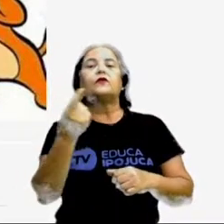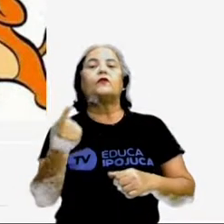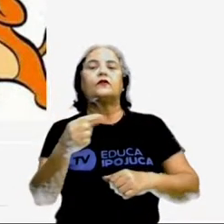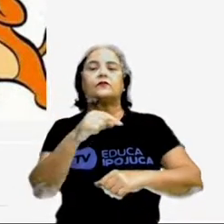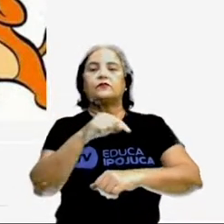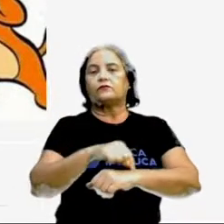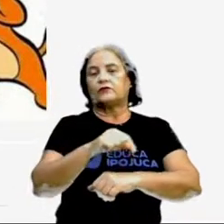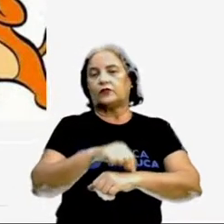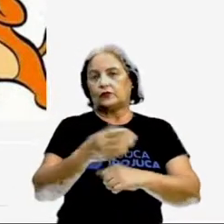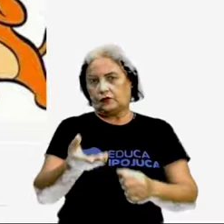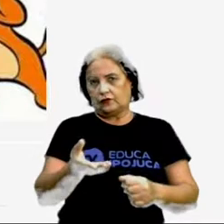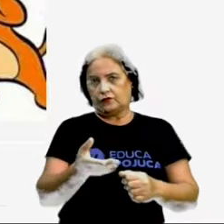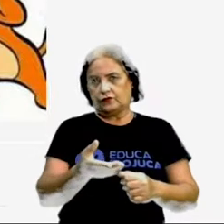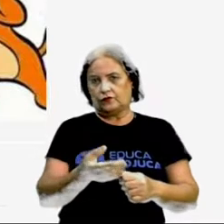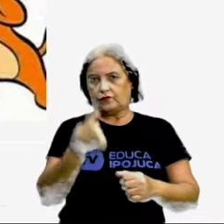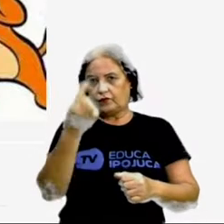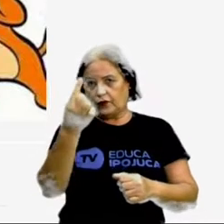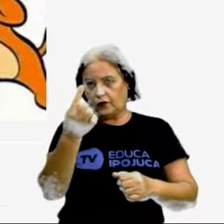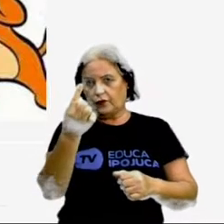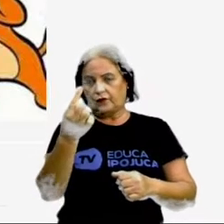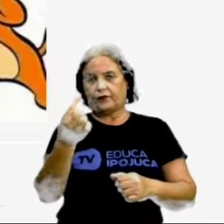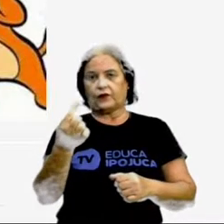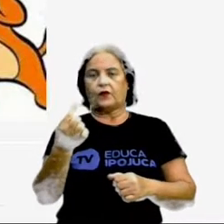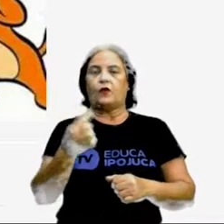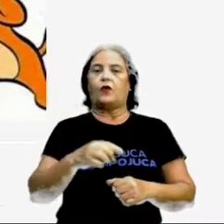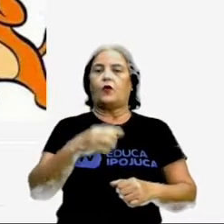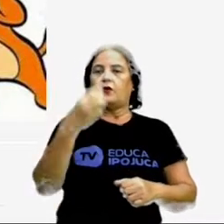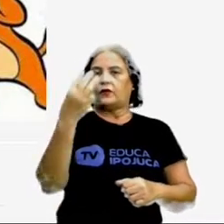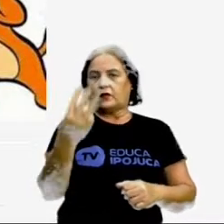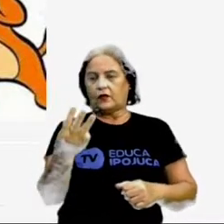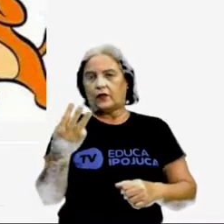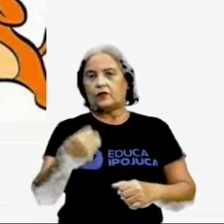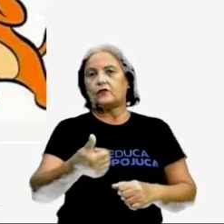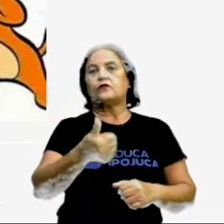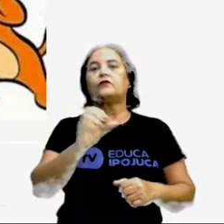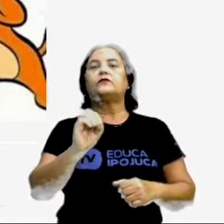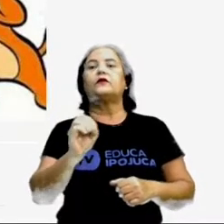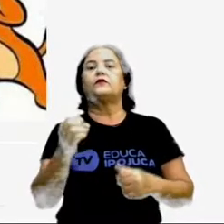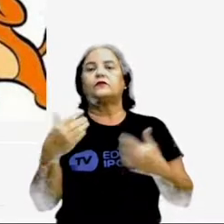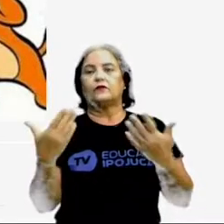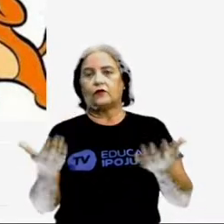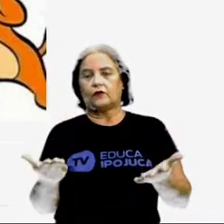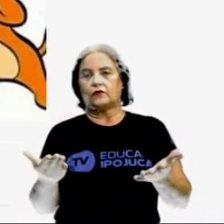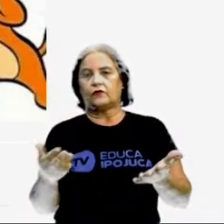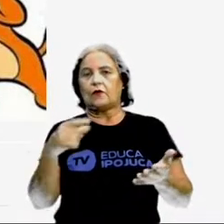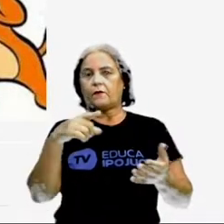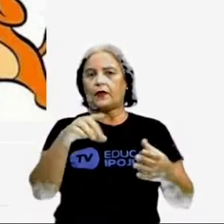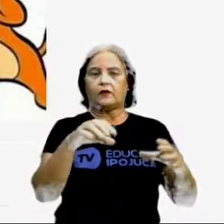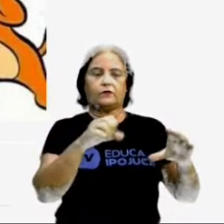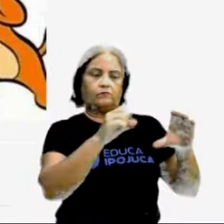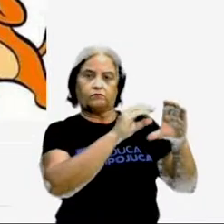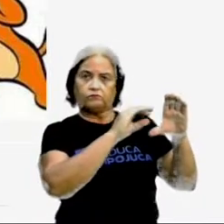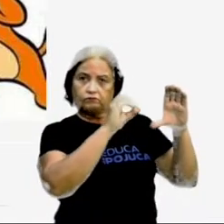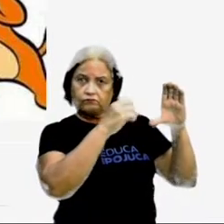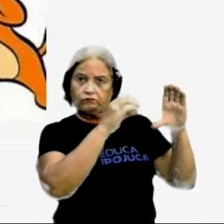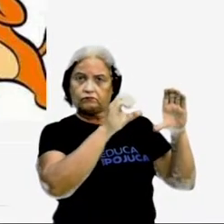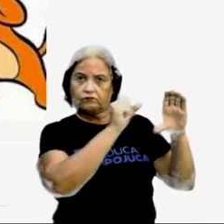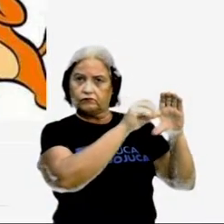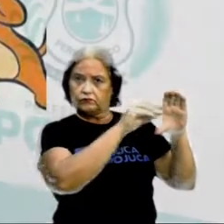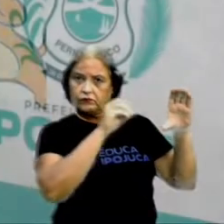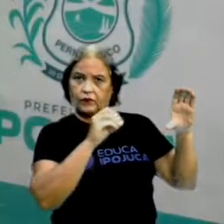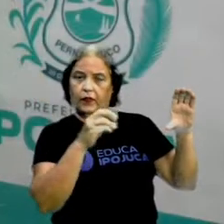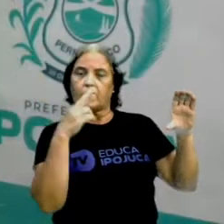seu celular, enquadra ali no QR Code e responda no seu caderno e, com